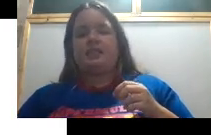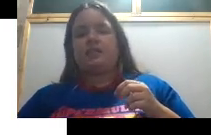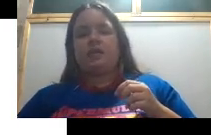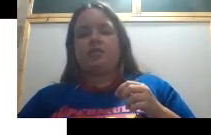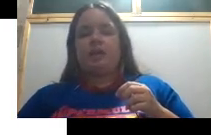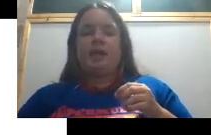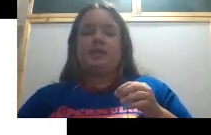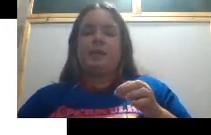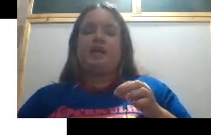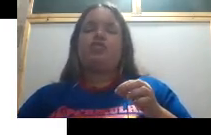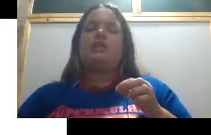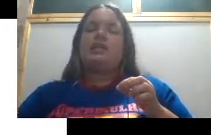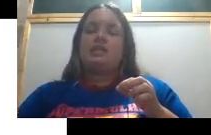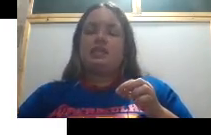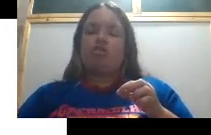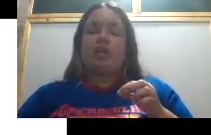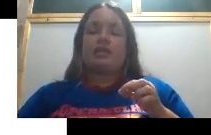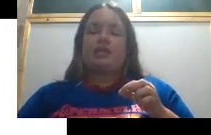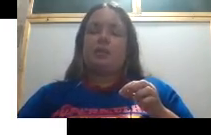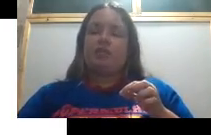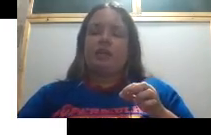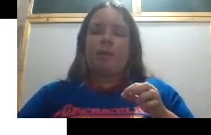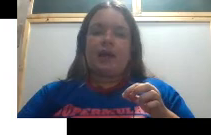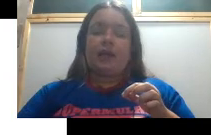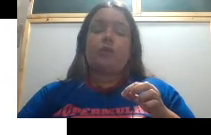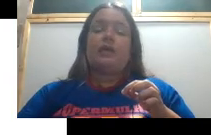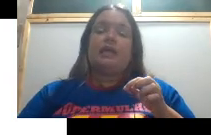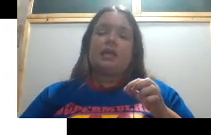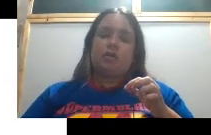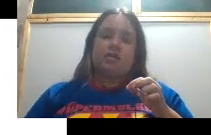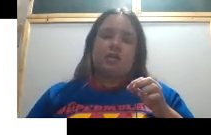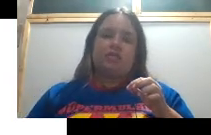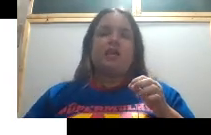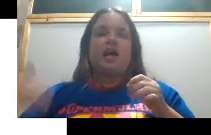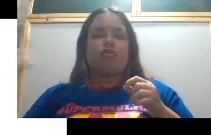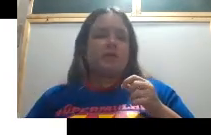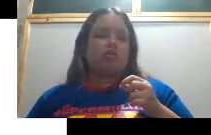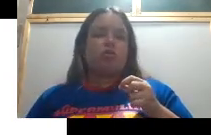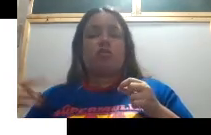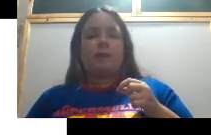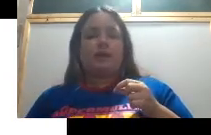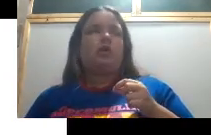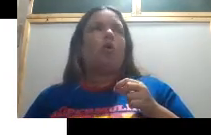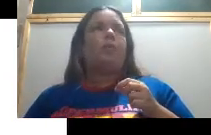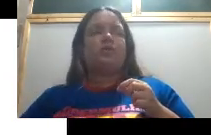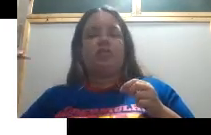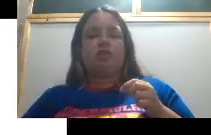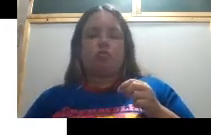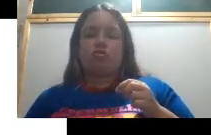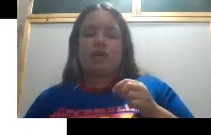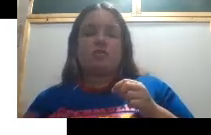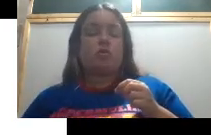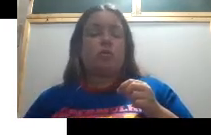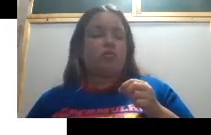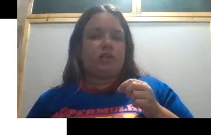tem acrescentado aí o vermelho né mas se destaca sempre o verde eo Amarelo inclusive as pessoas na época de copa